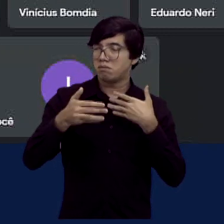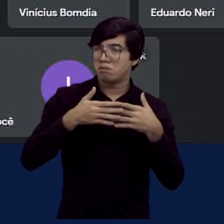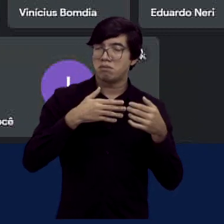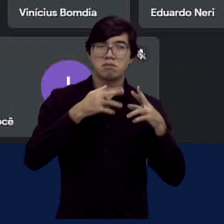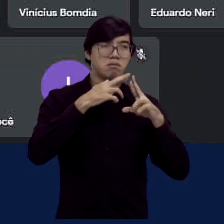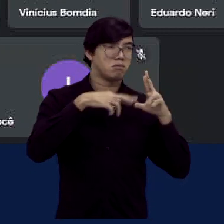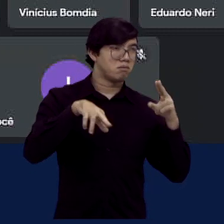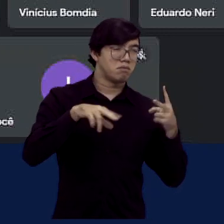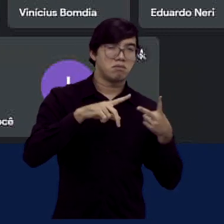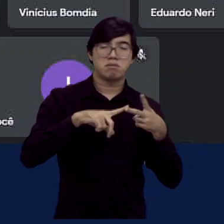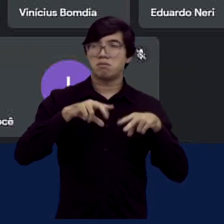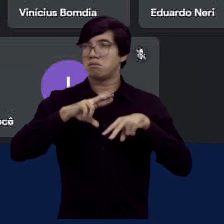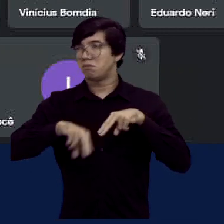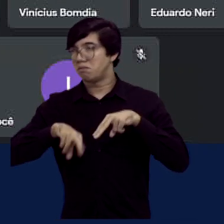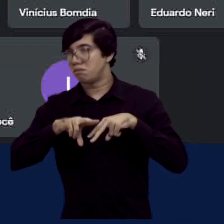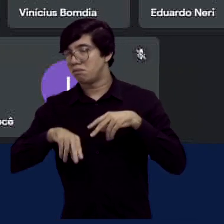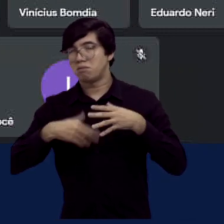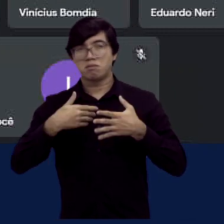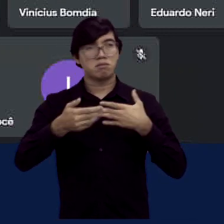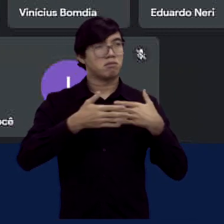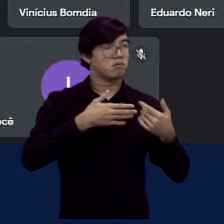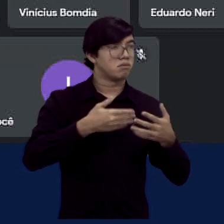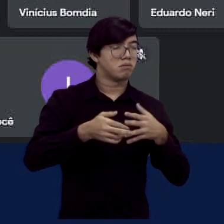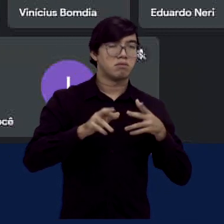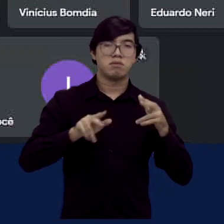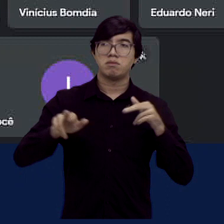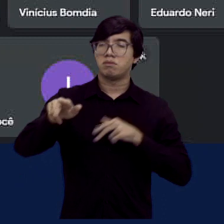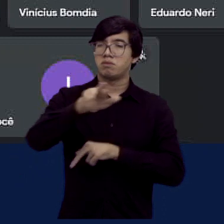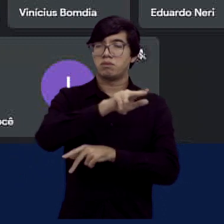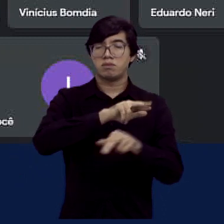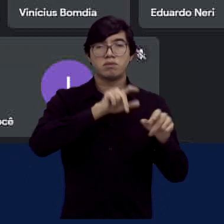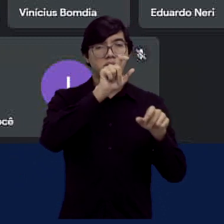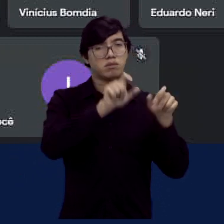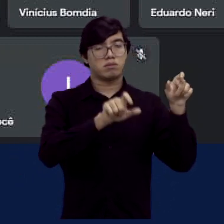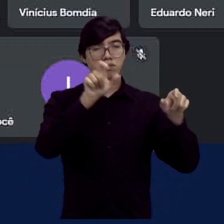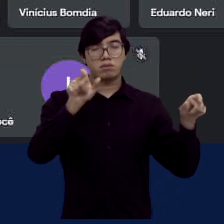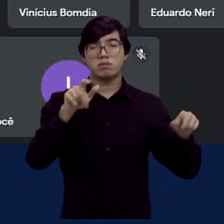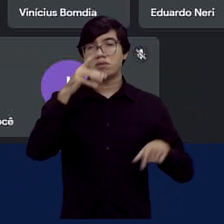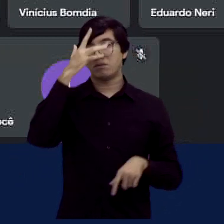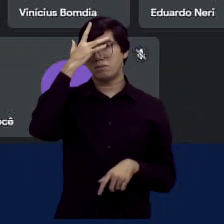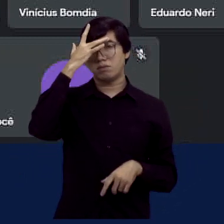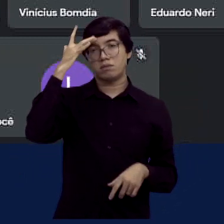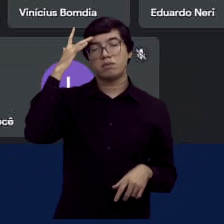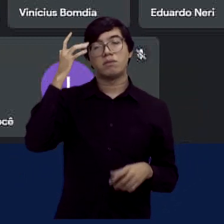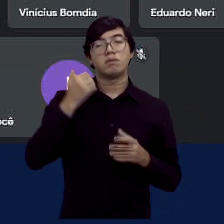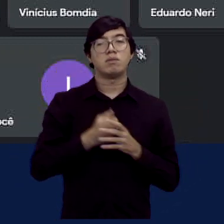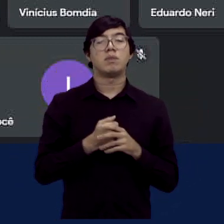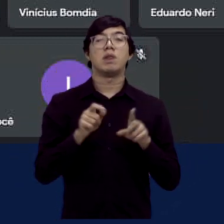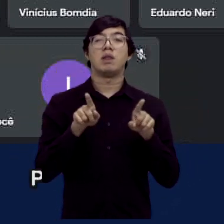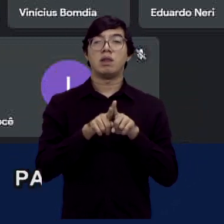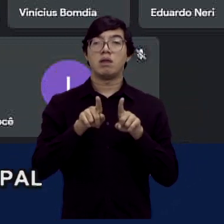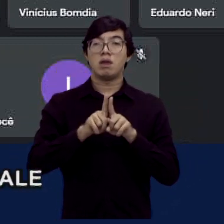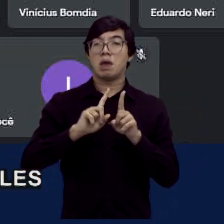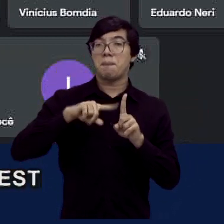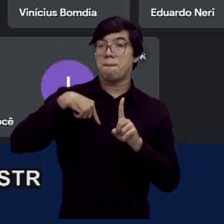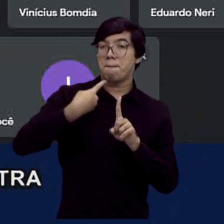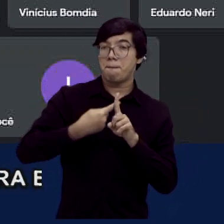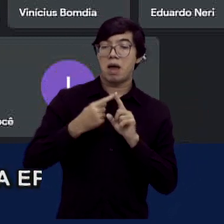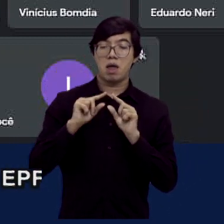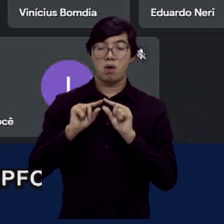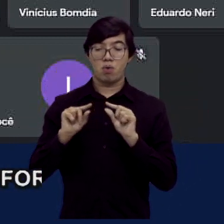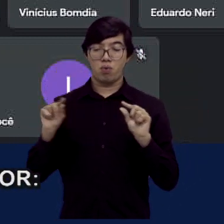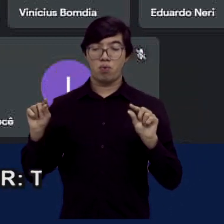ele não tem nem paga. E aí eu trago outras referências que reforçam essa ideia também.